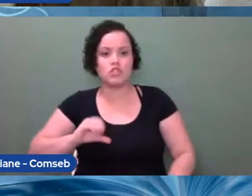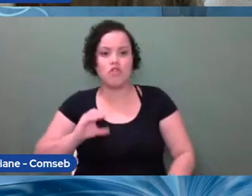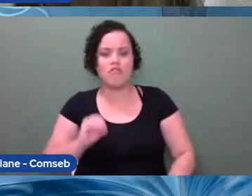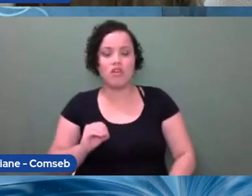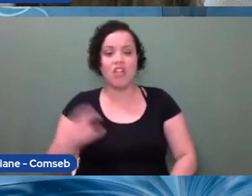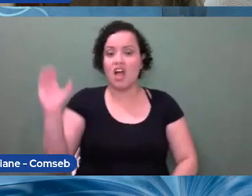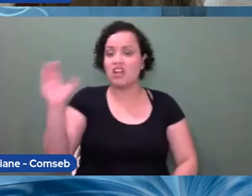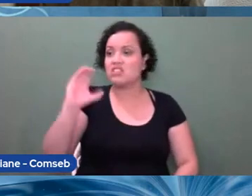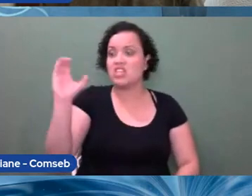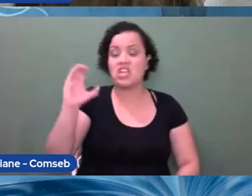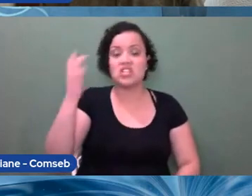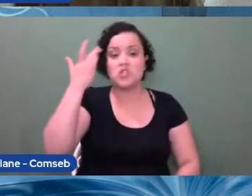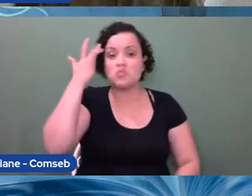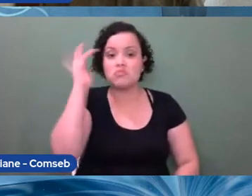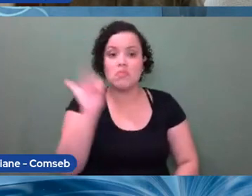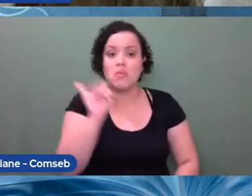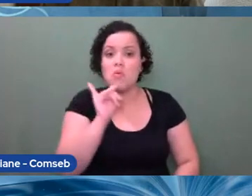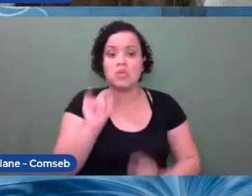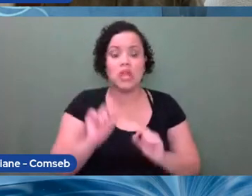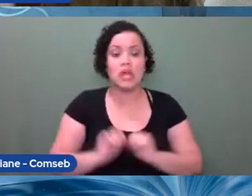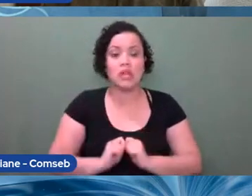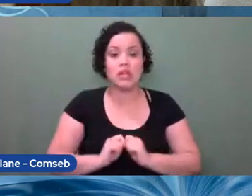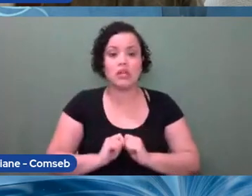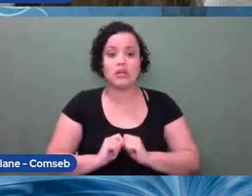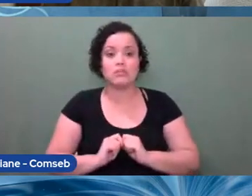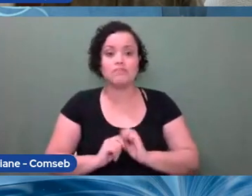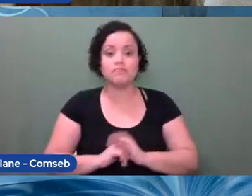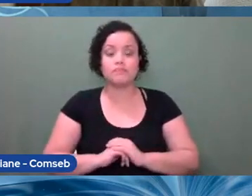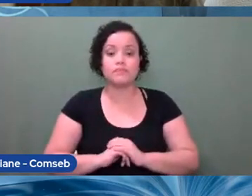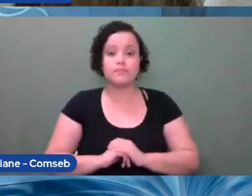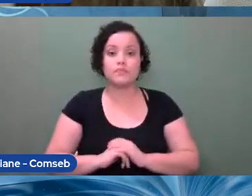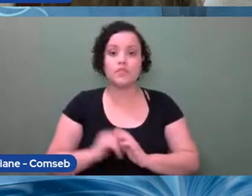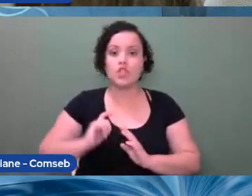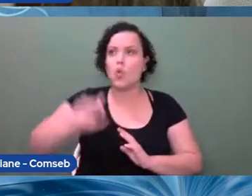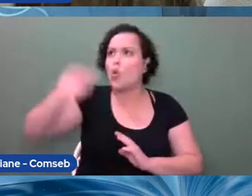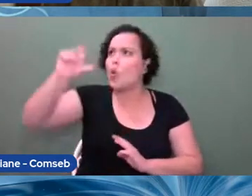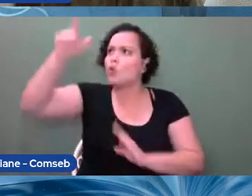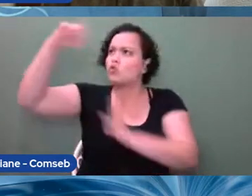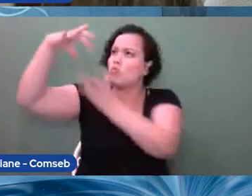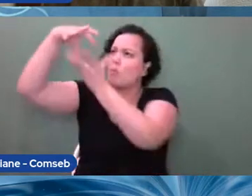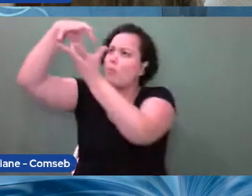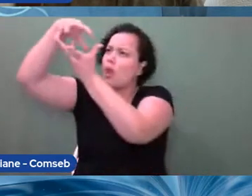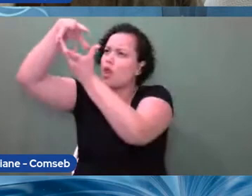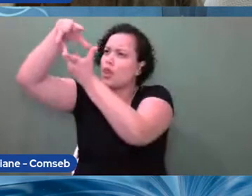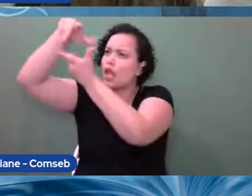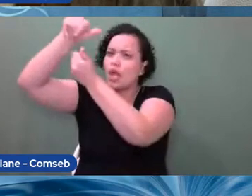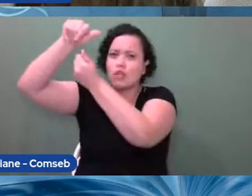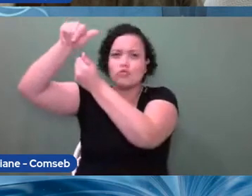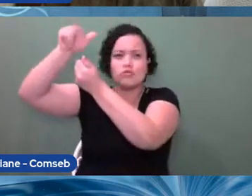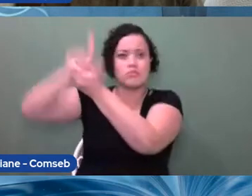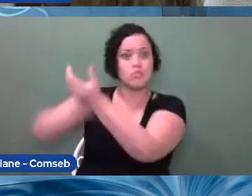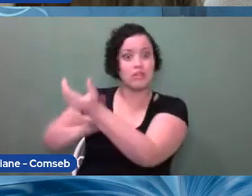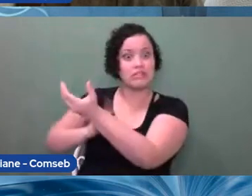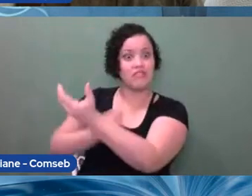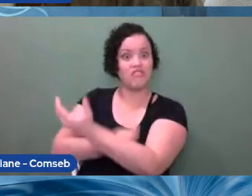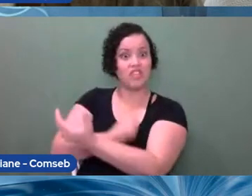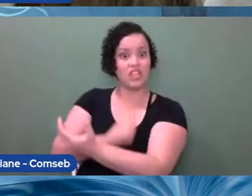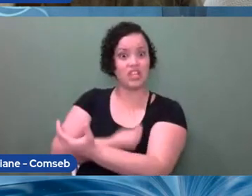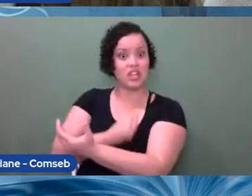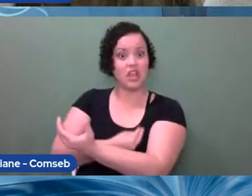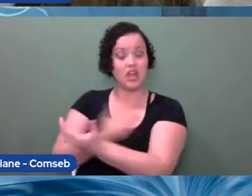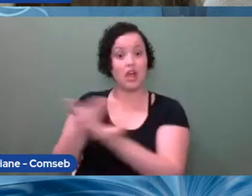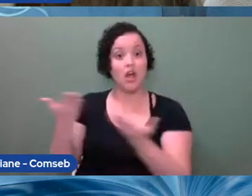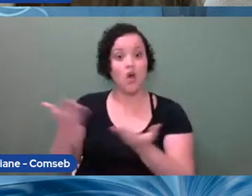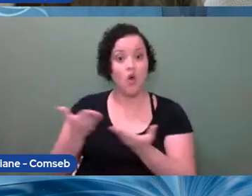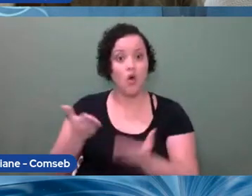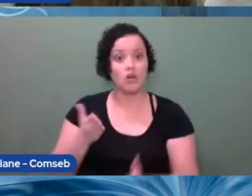a ciência sequer cogitava da existência de outros planetas com possibilidade de vida. Hoje,